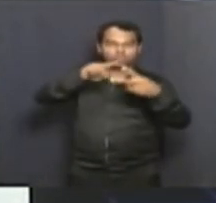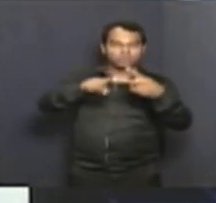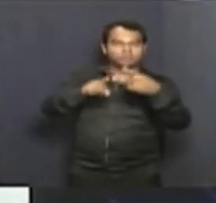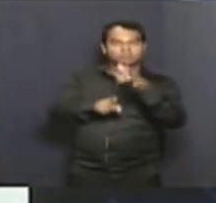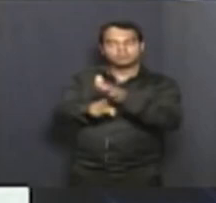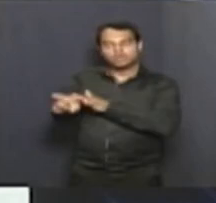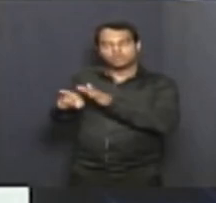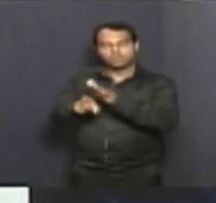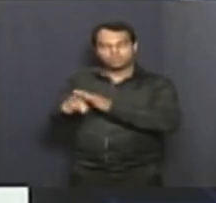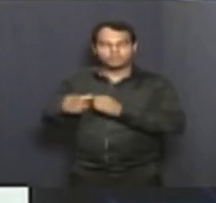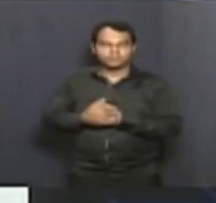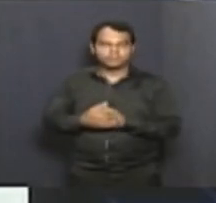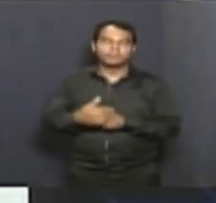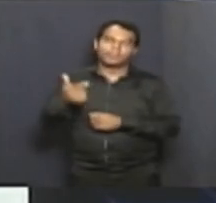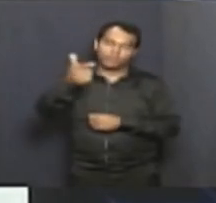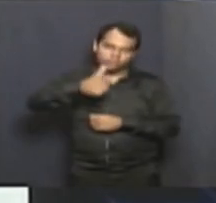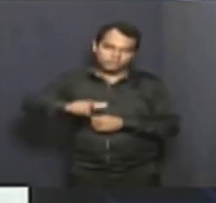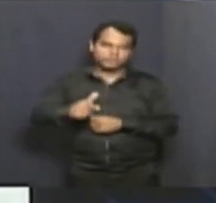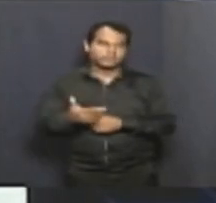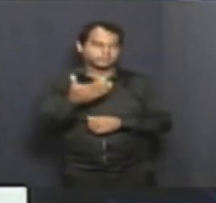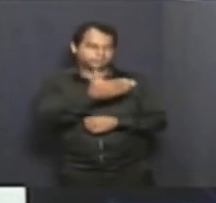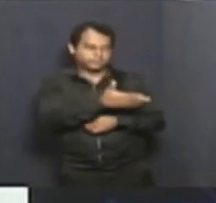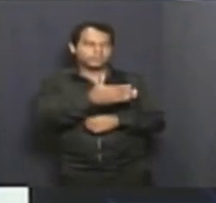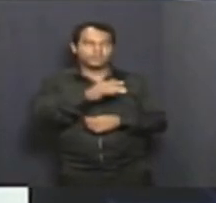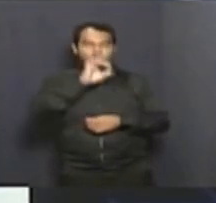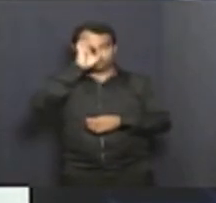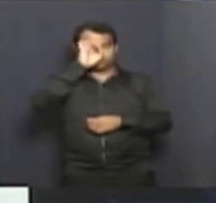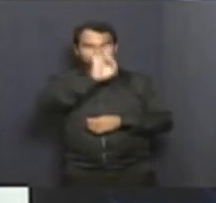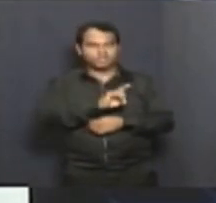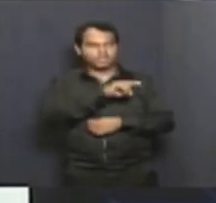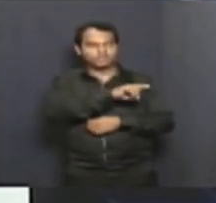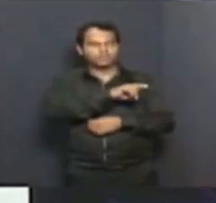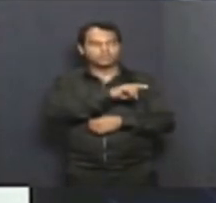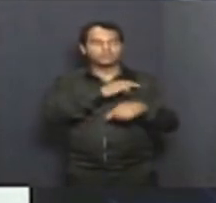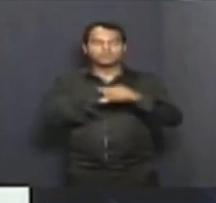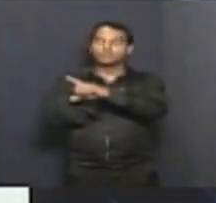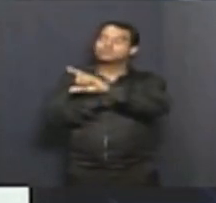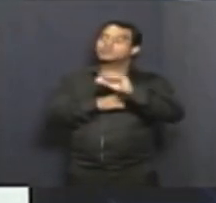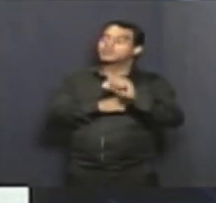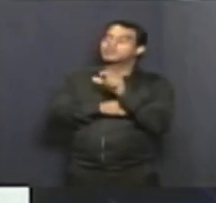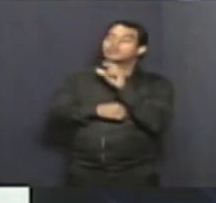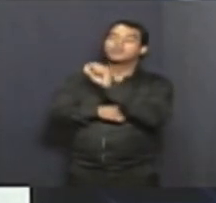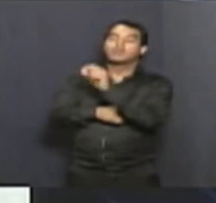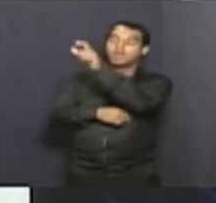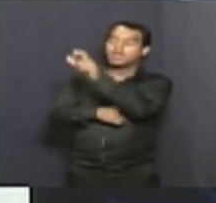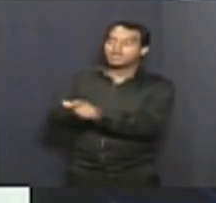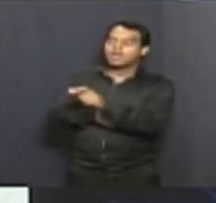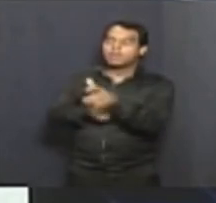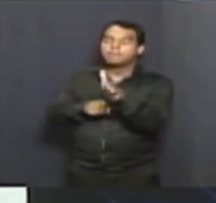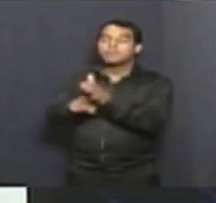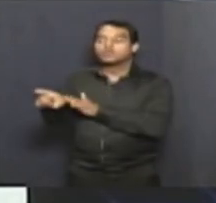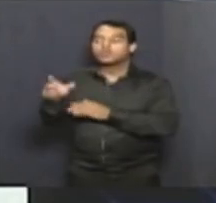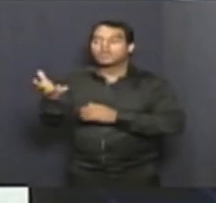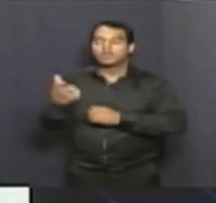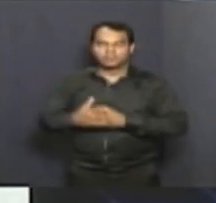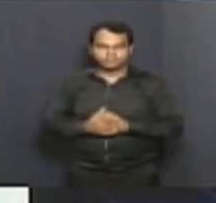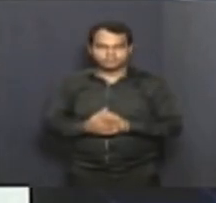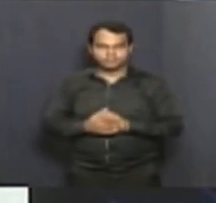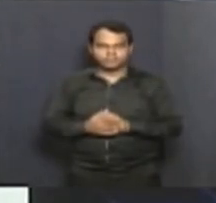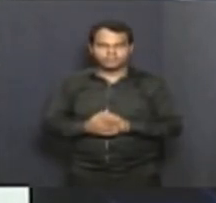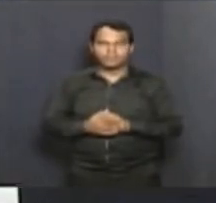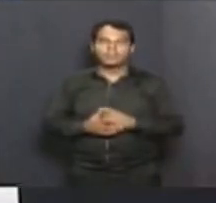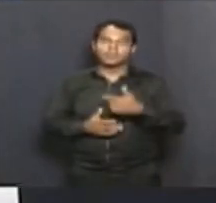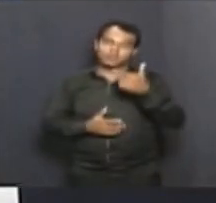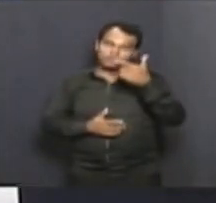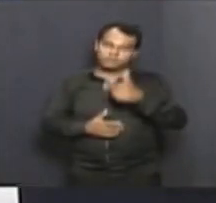conseguir de novo o direito de pergunta você pode escolher então candidato aí você pode perguntar eu faço então